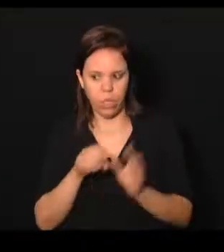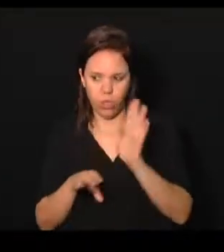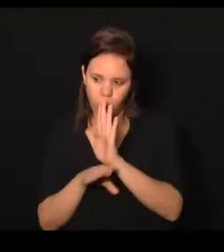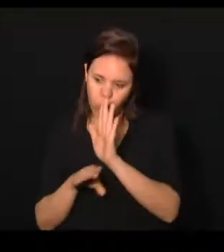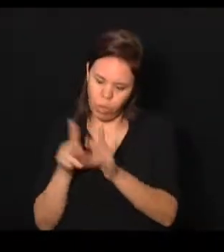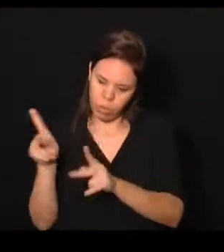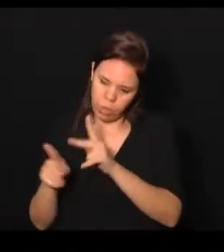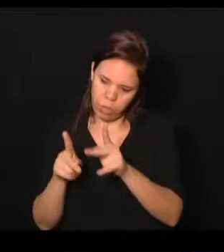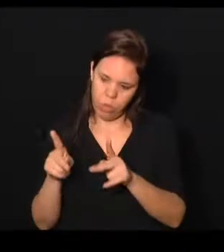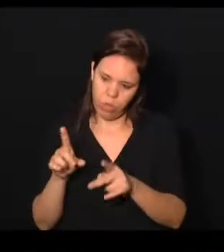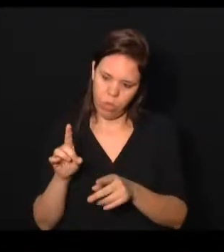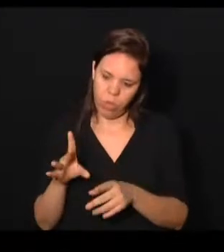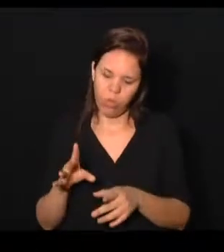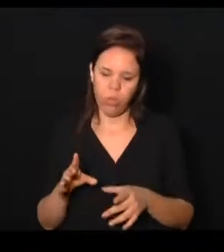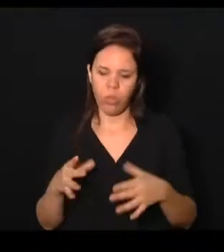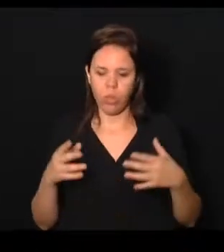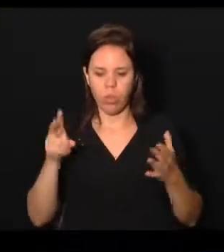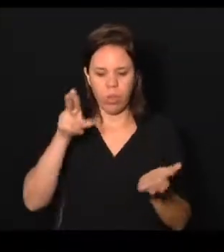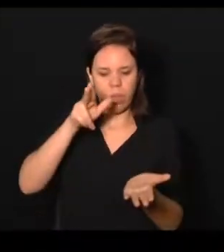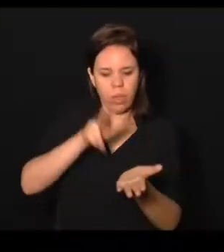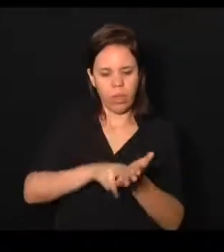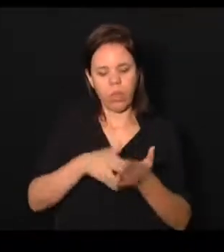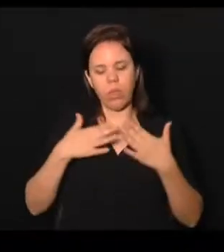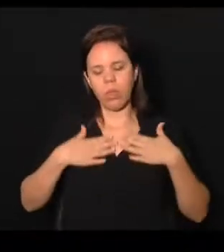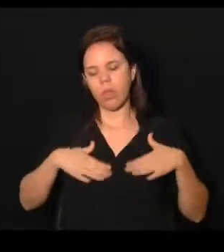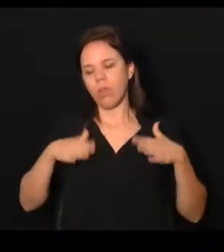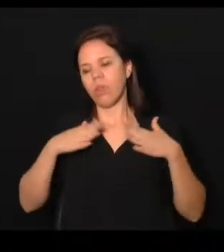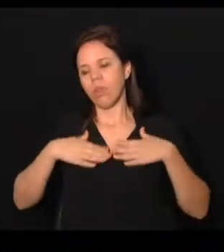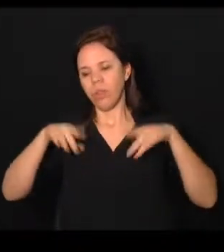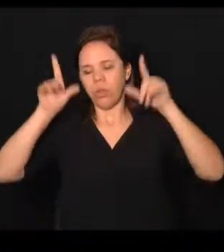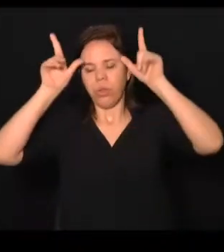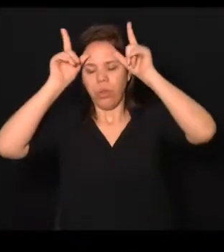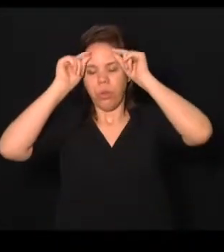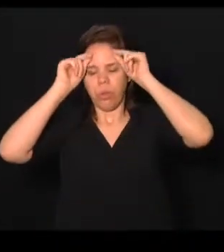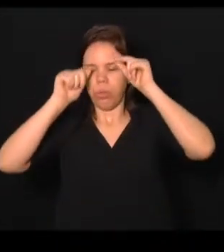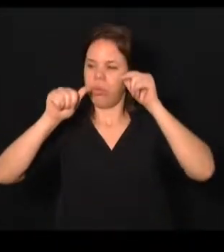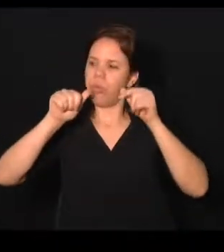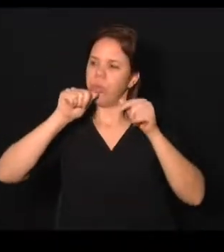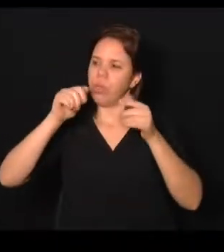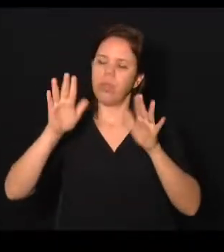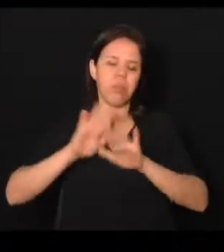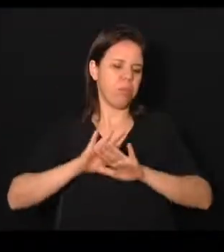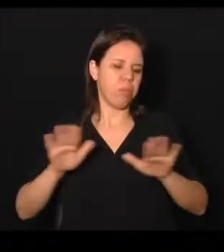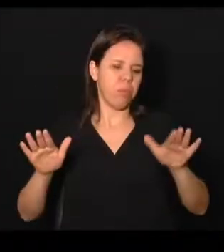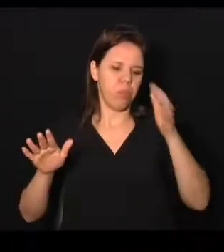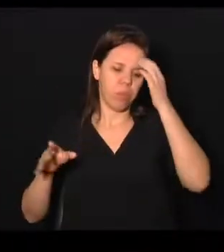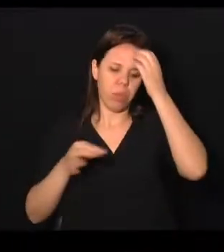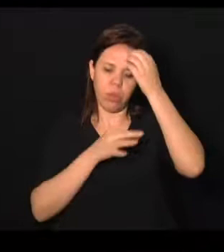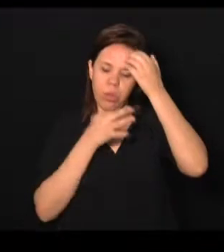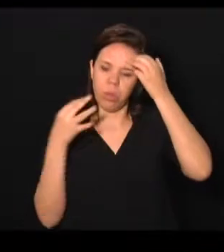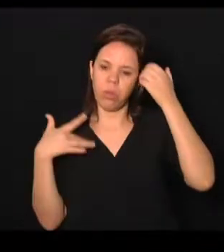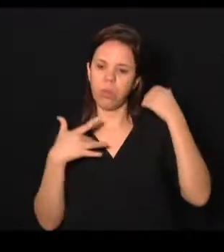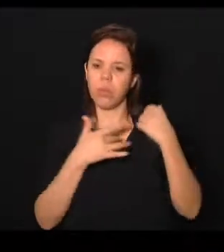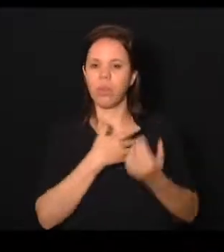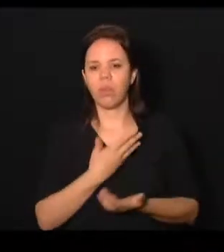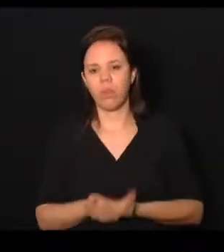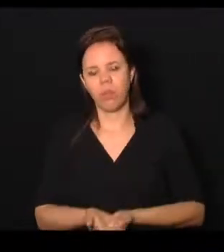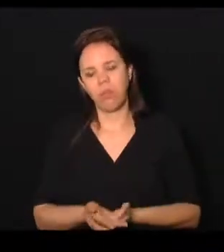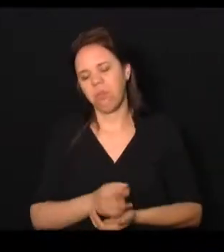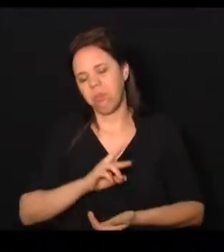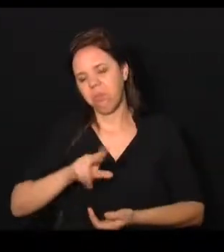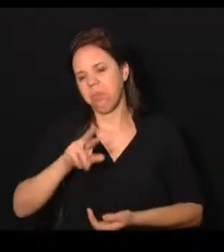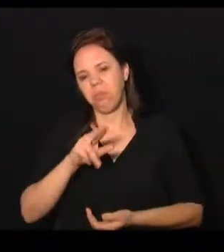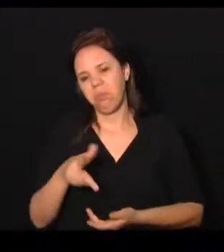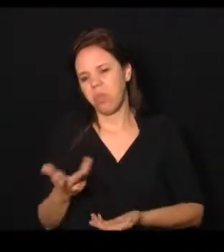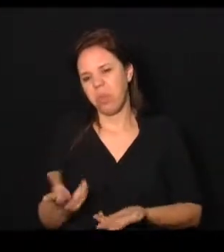às vezes só com uma medida postural, deita ela e ela hidrata, por via oral mesmo, e ela melhora. Então, não é uma situação